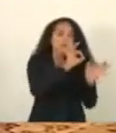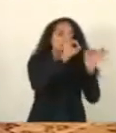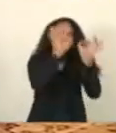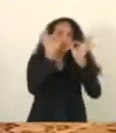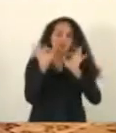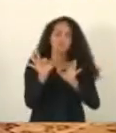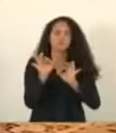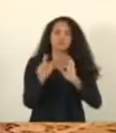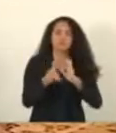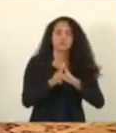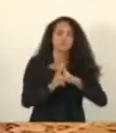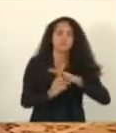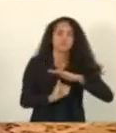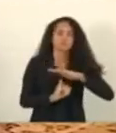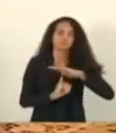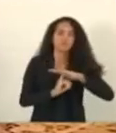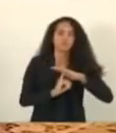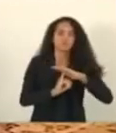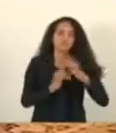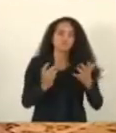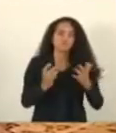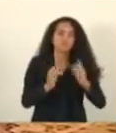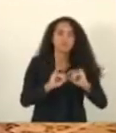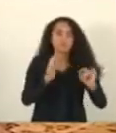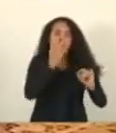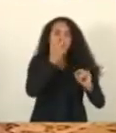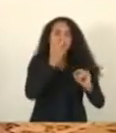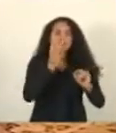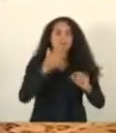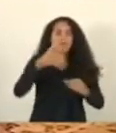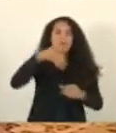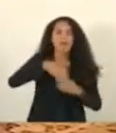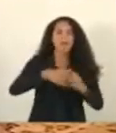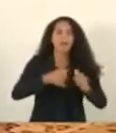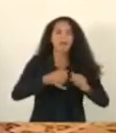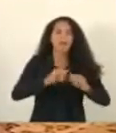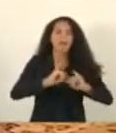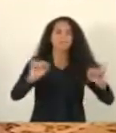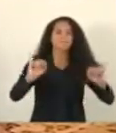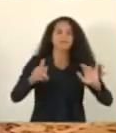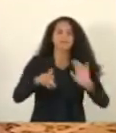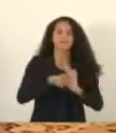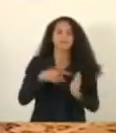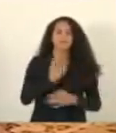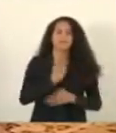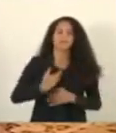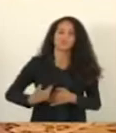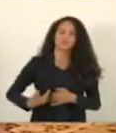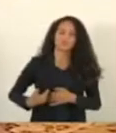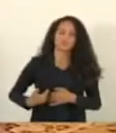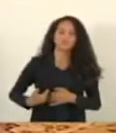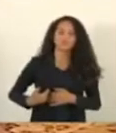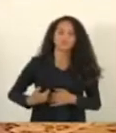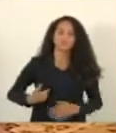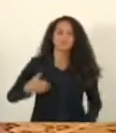institucional, porque parecia uma pré-campanha para o governo do Estado, deputado Carlos Von. Chega